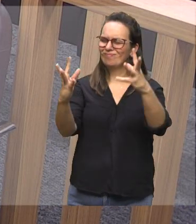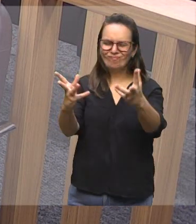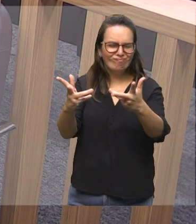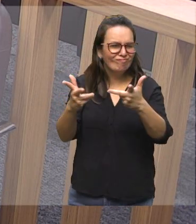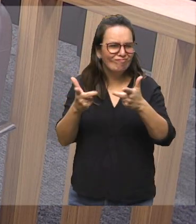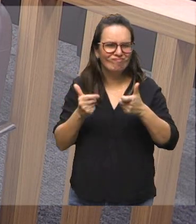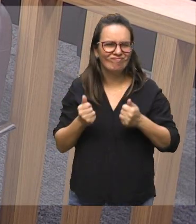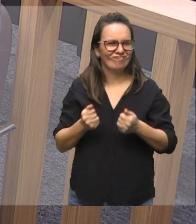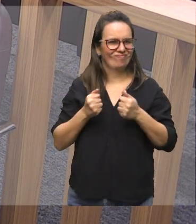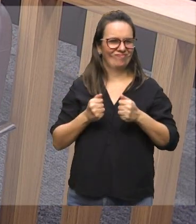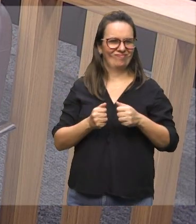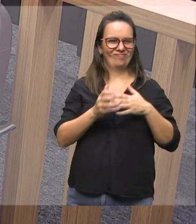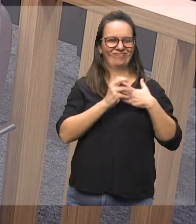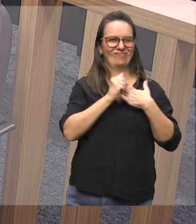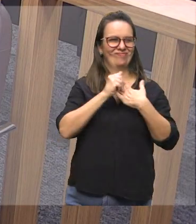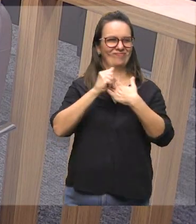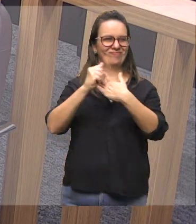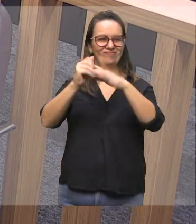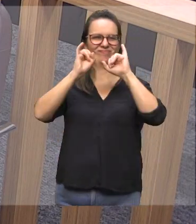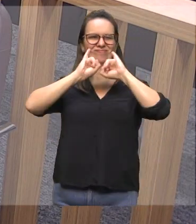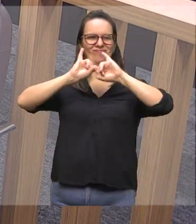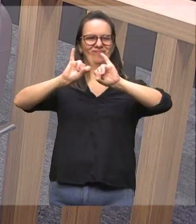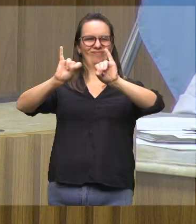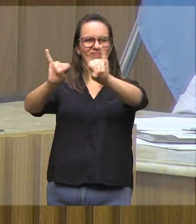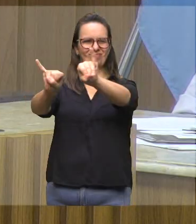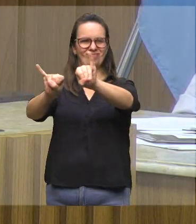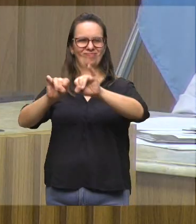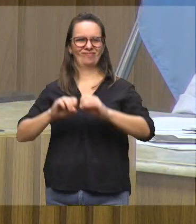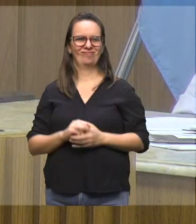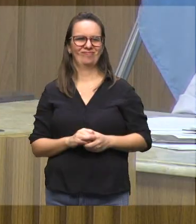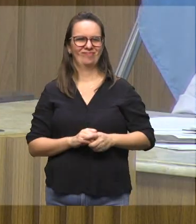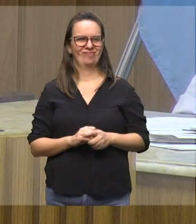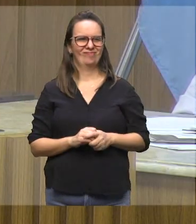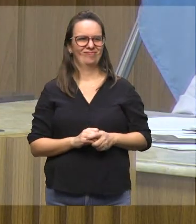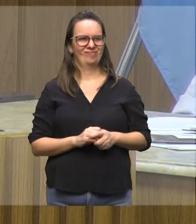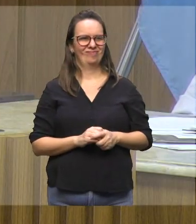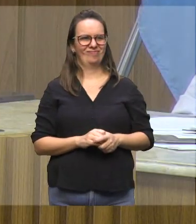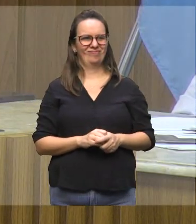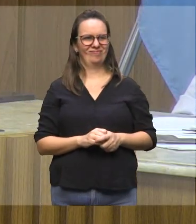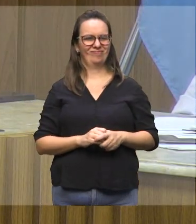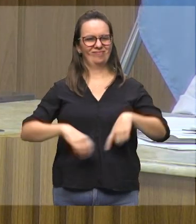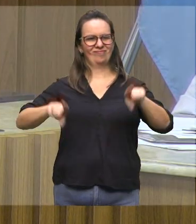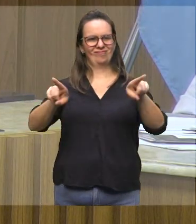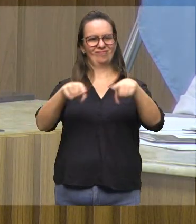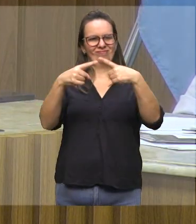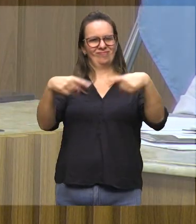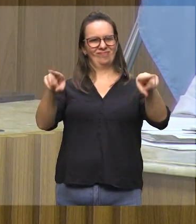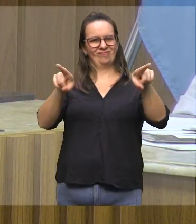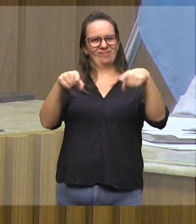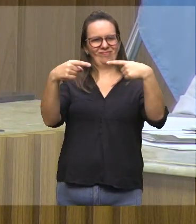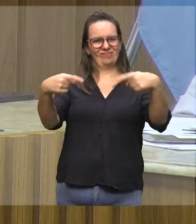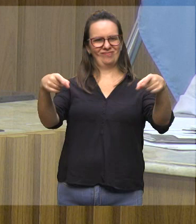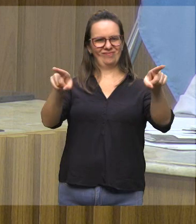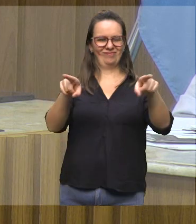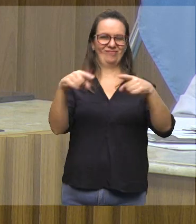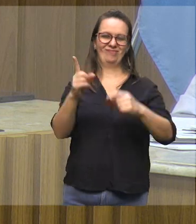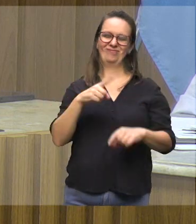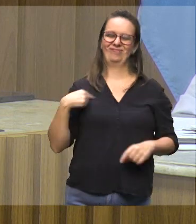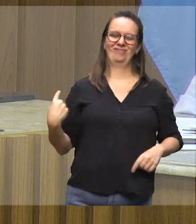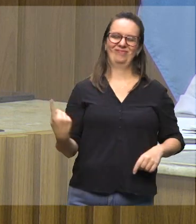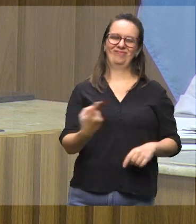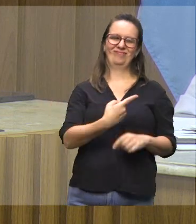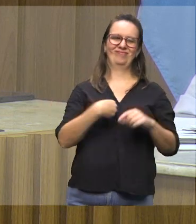maravilhoso de levar informação, conteúdo, música para a nossa comunidade.